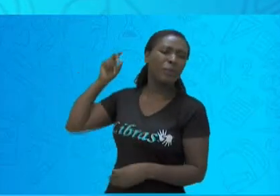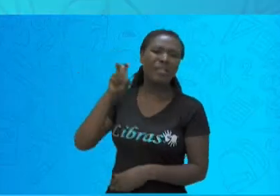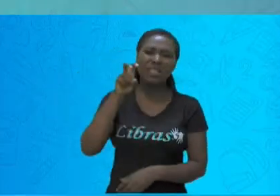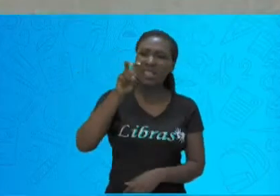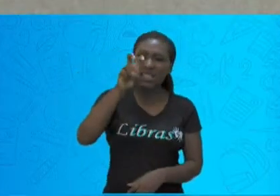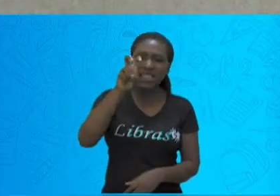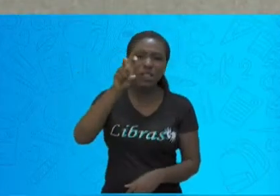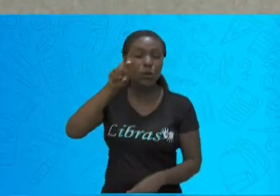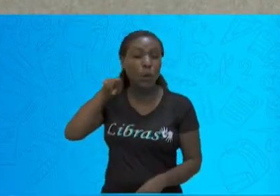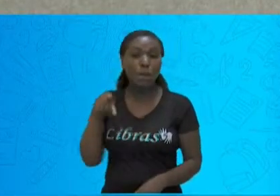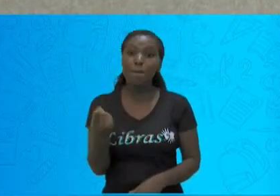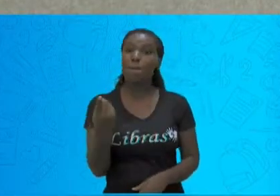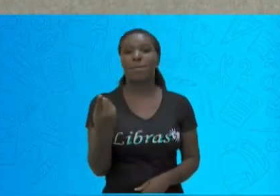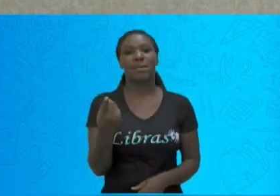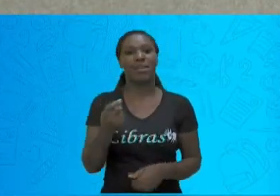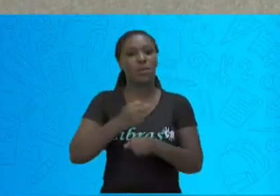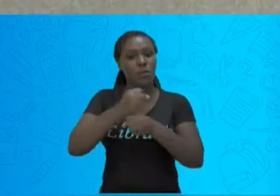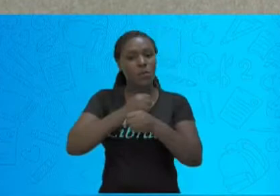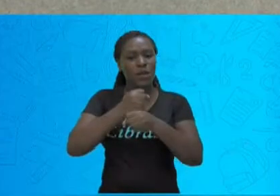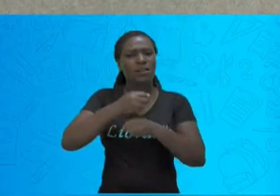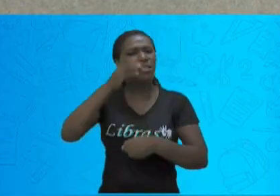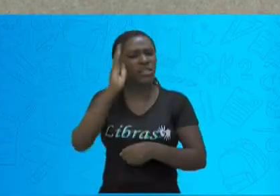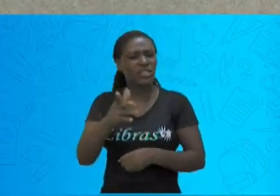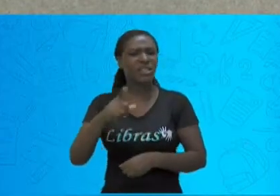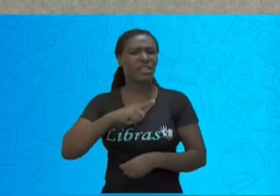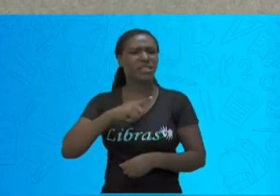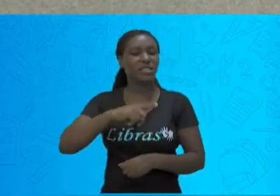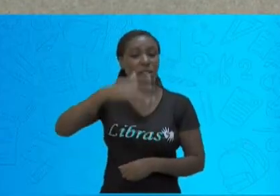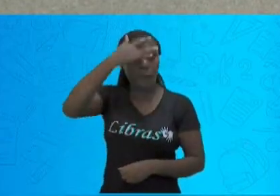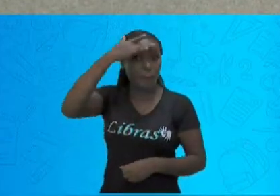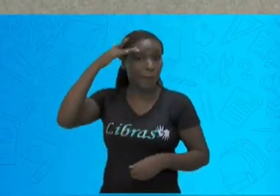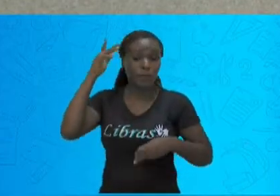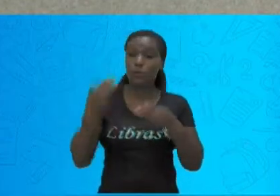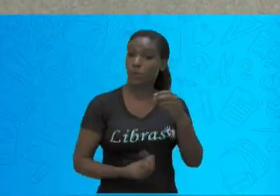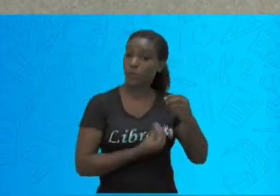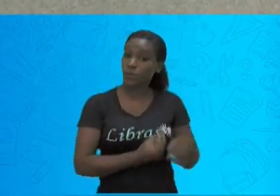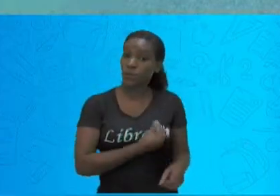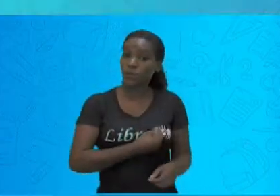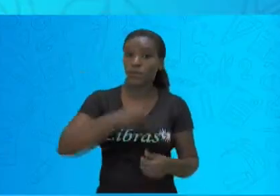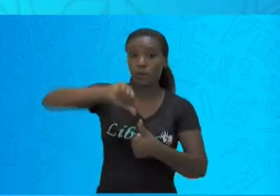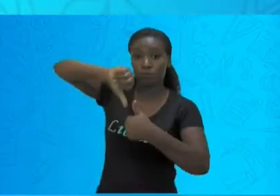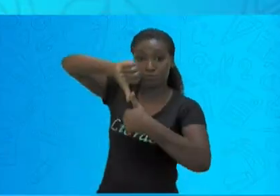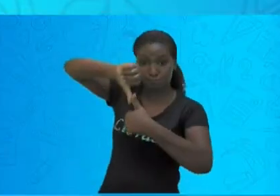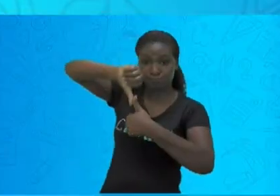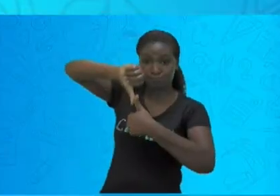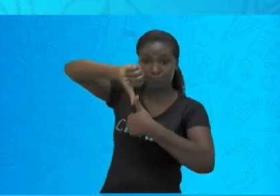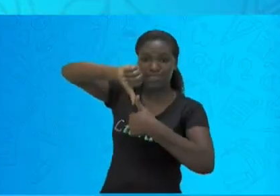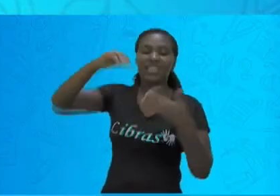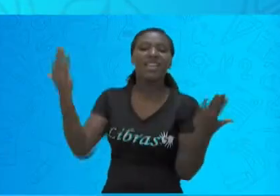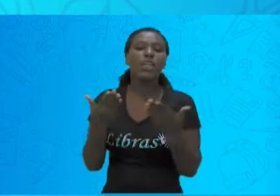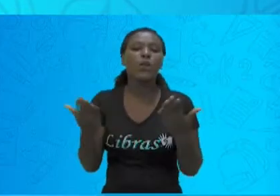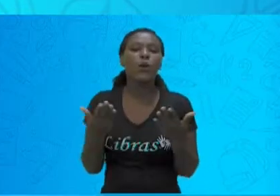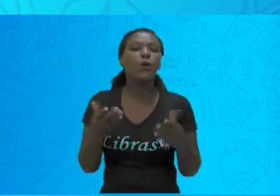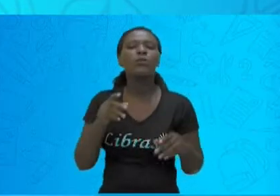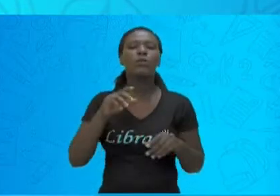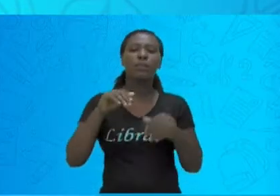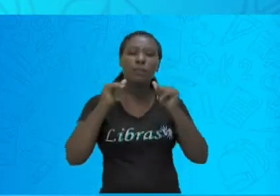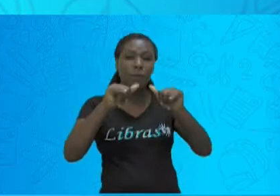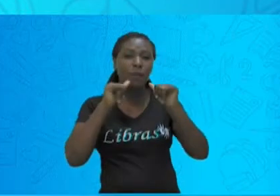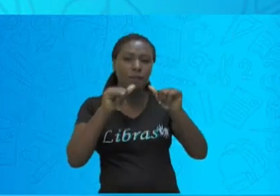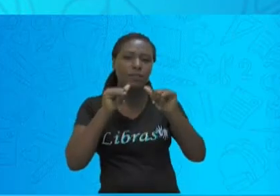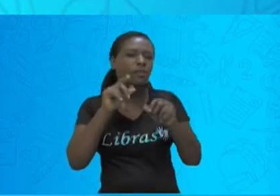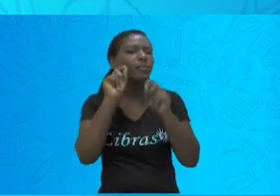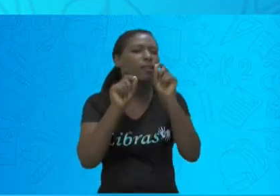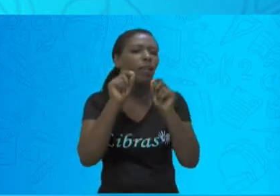América Central. E hoje nós vamos falar sobre os povos olmecas, zapotecas e sobre